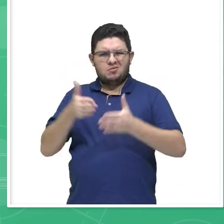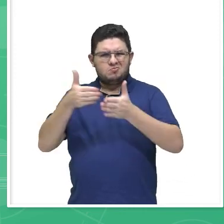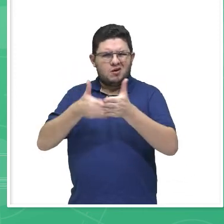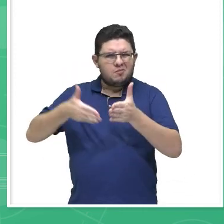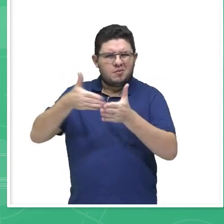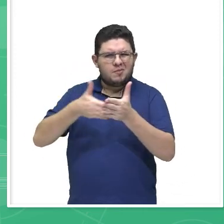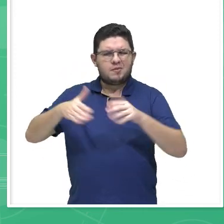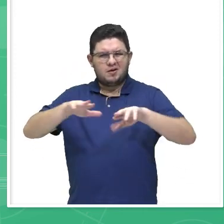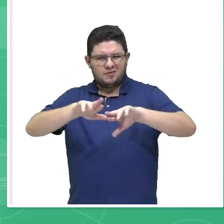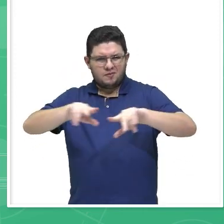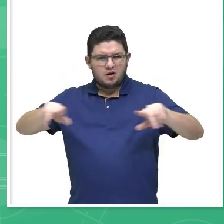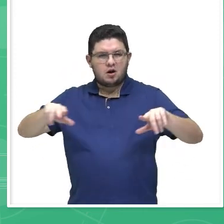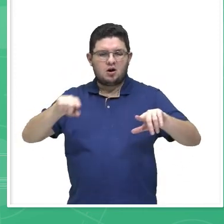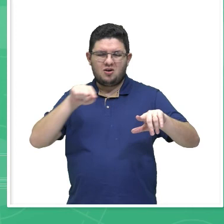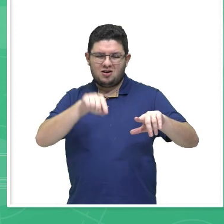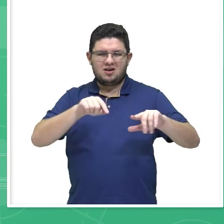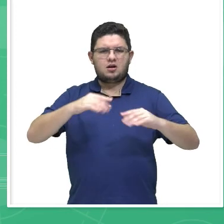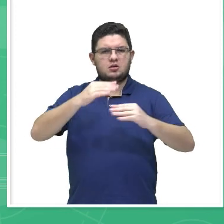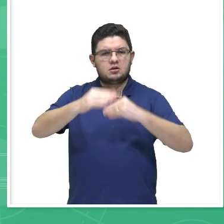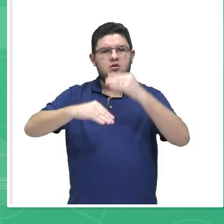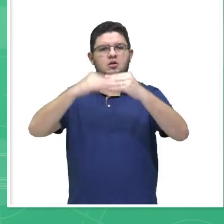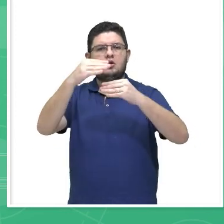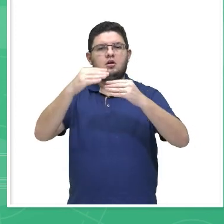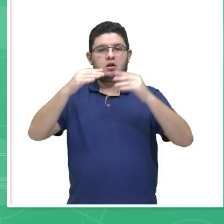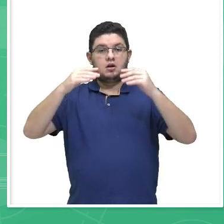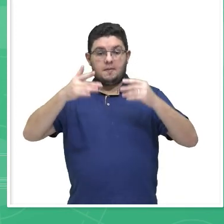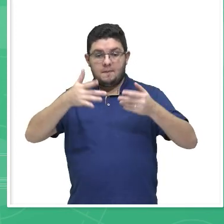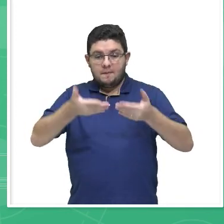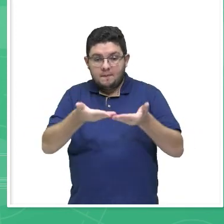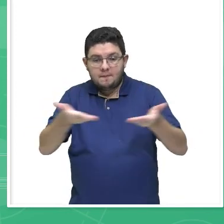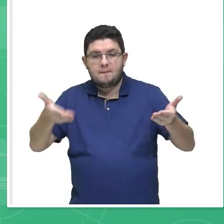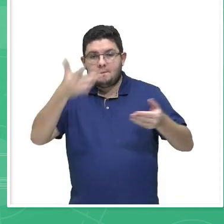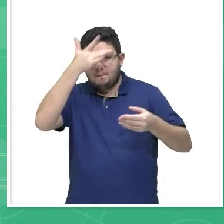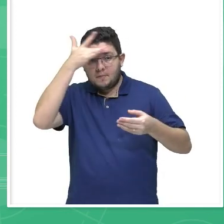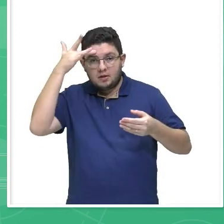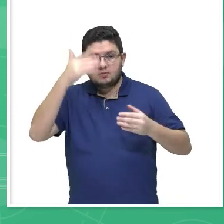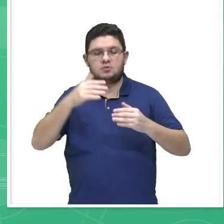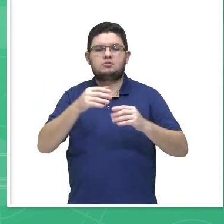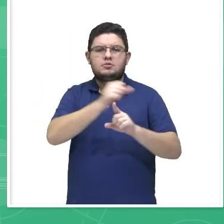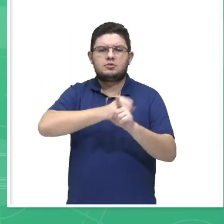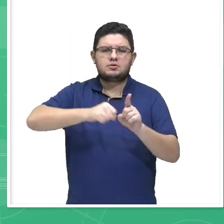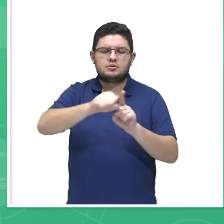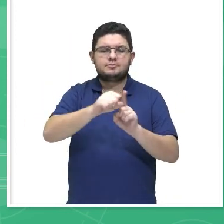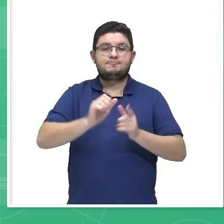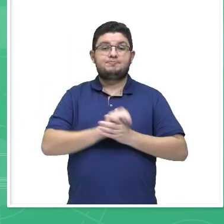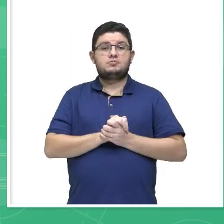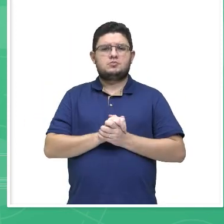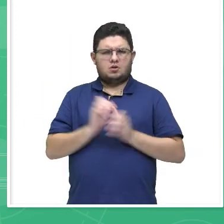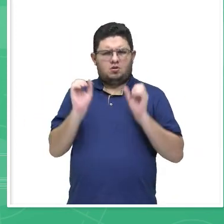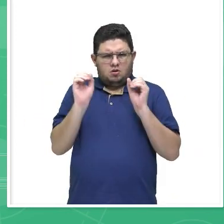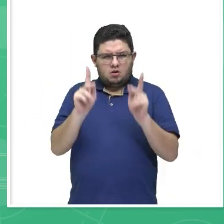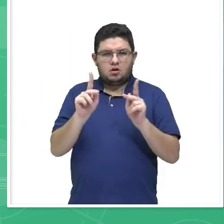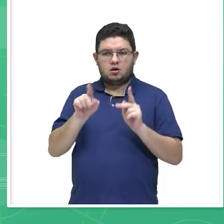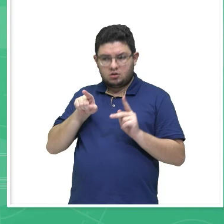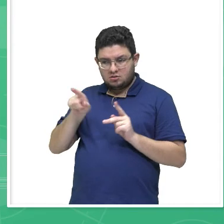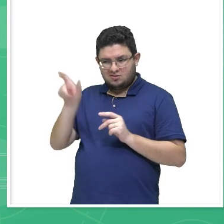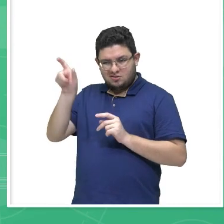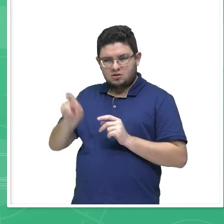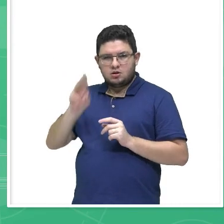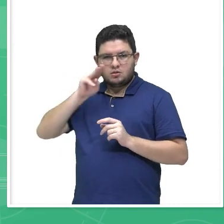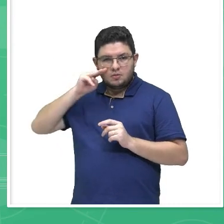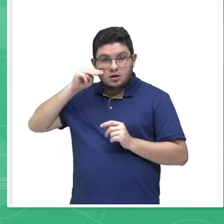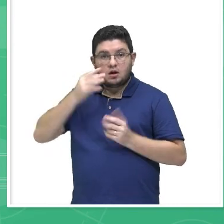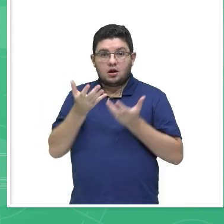para o desenvolvimento das pessoas na sociedade. Tudo bem que Marx quer ver o bem das pessoas na